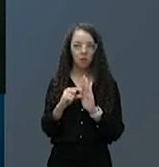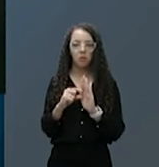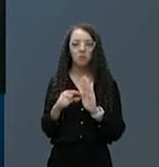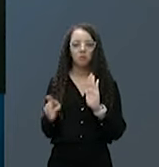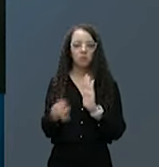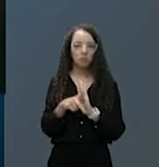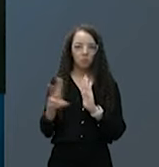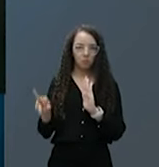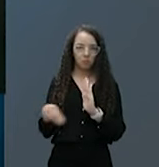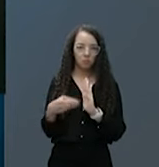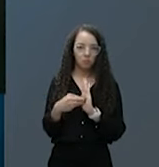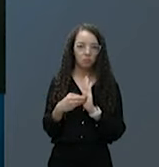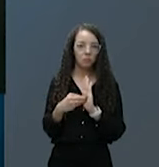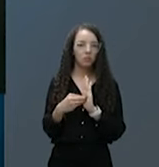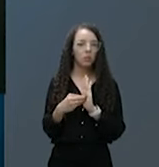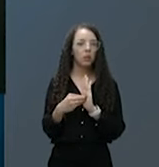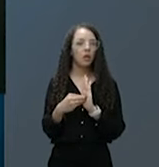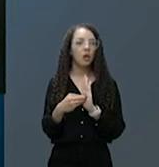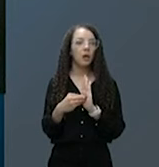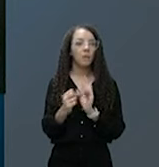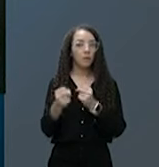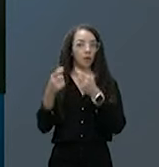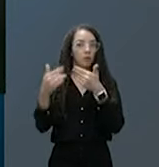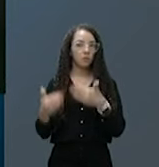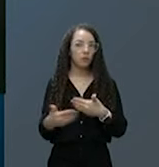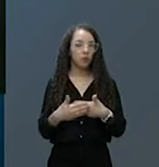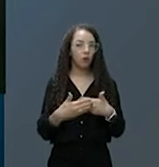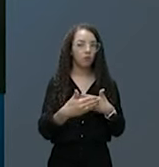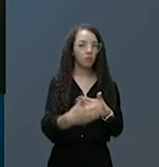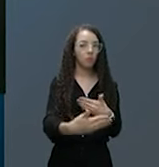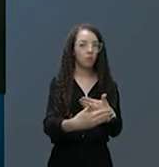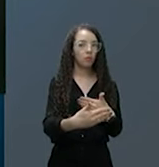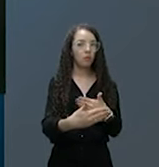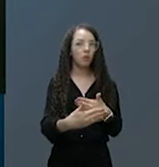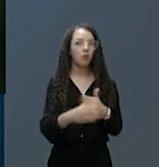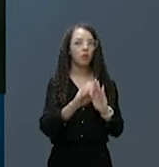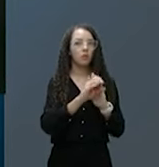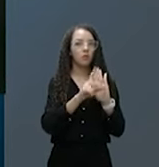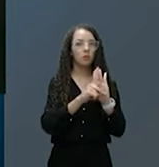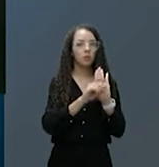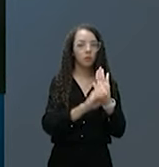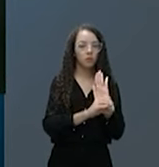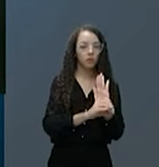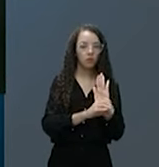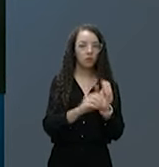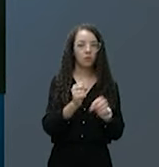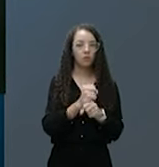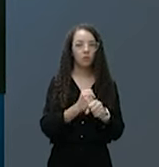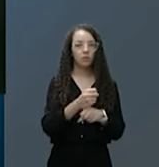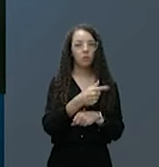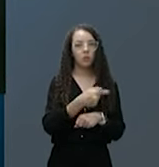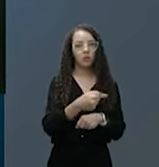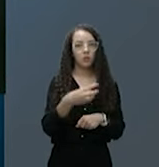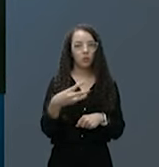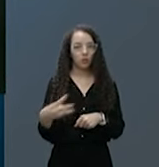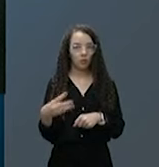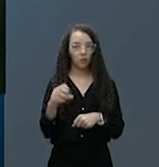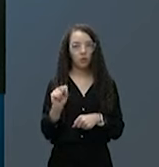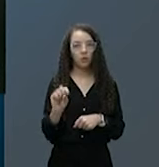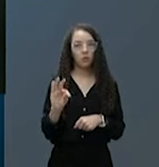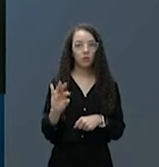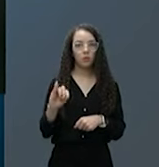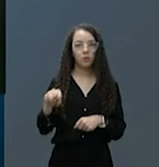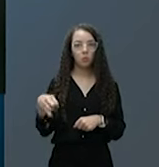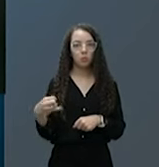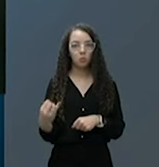para dizer mais adiante que no regime do CPC 73, o STJ pacificou orientação